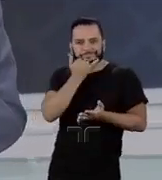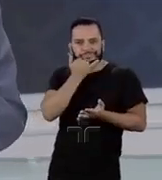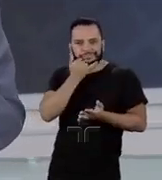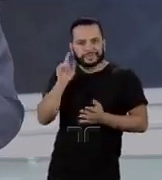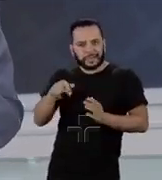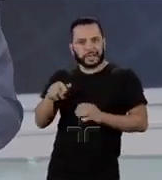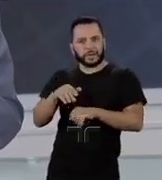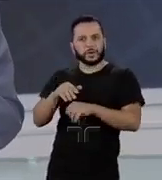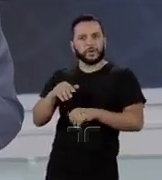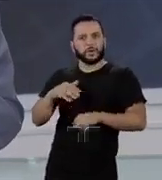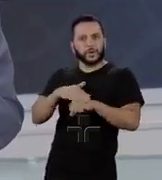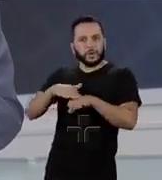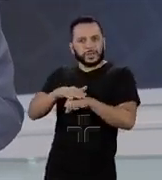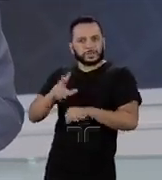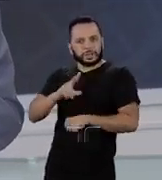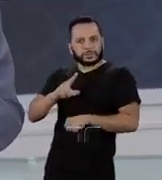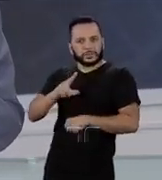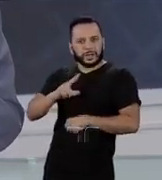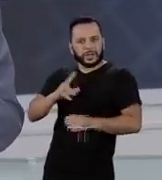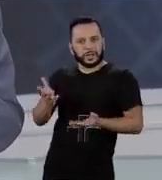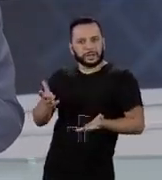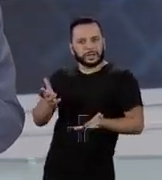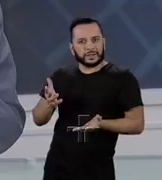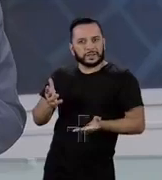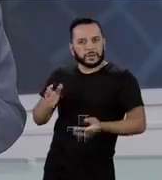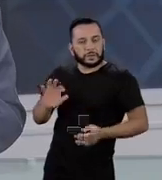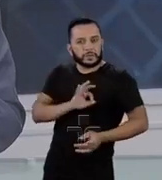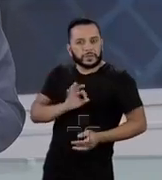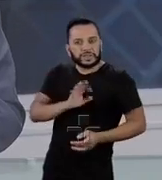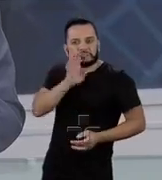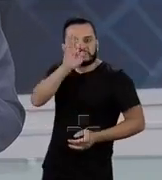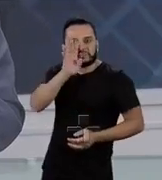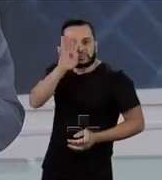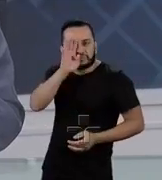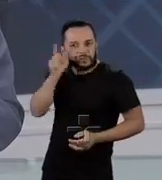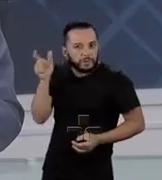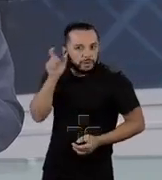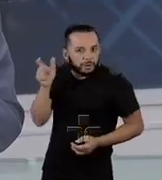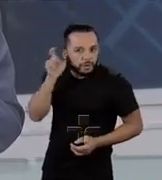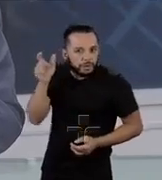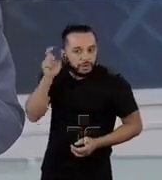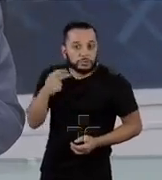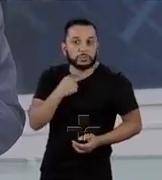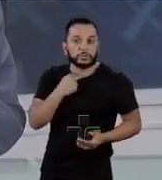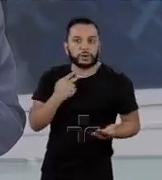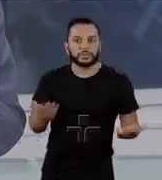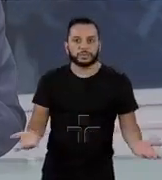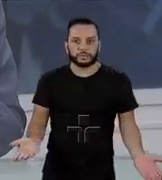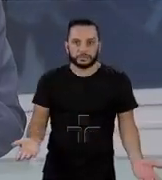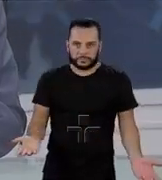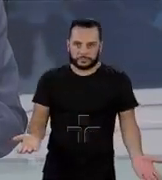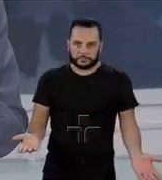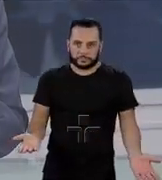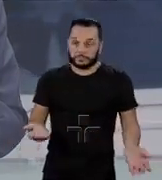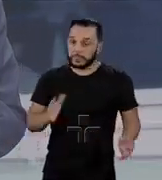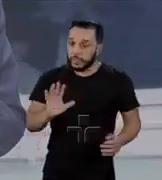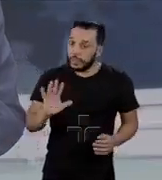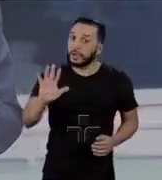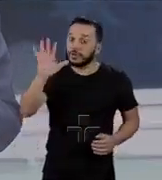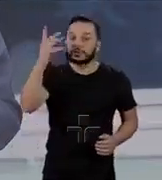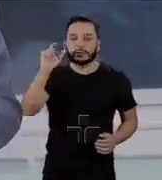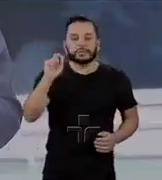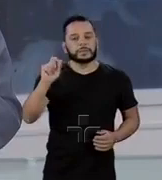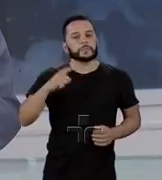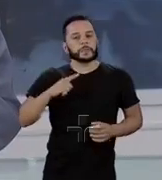reservada. Daí porque a ordem autorizou a assistência ao escritório de advocacia que impetrou o mandado de